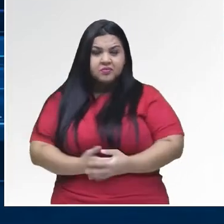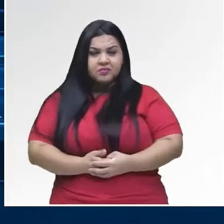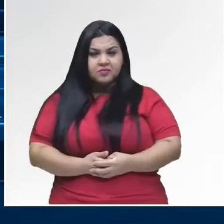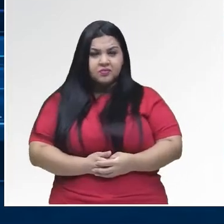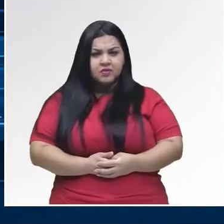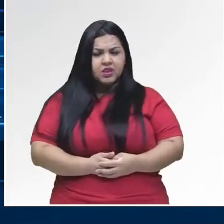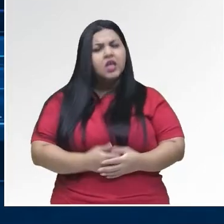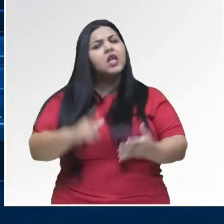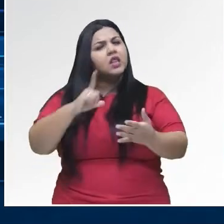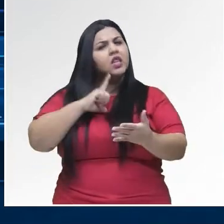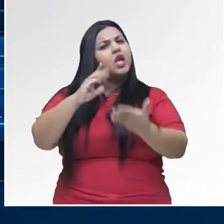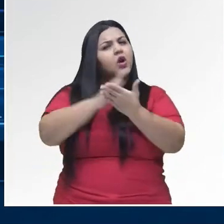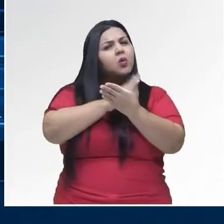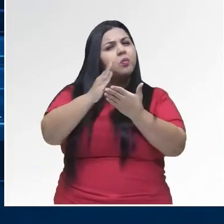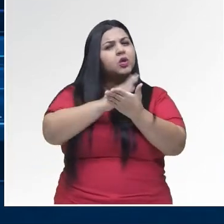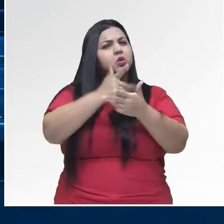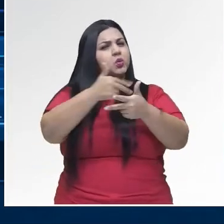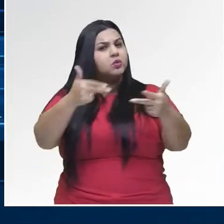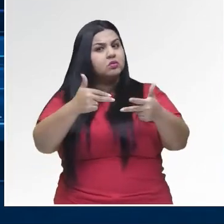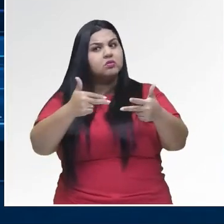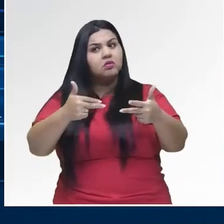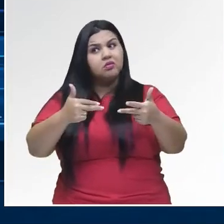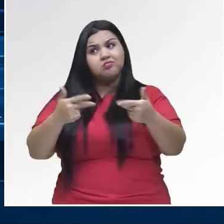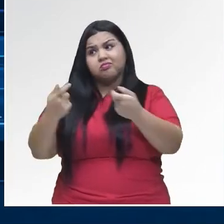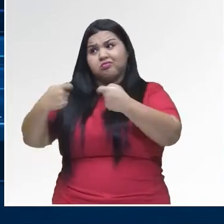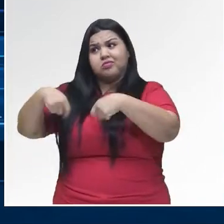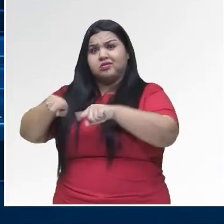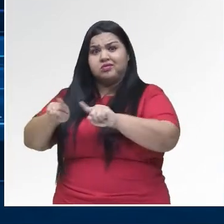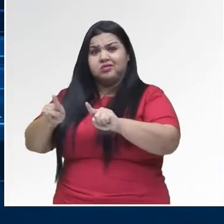Tem coisas que eu quero, mas eu não devo, né?